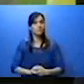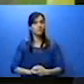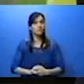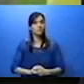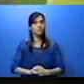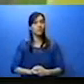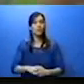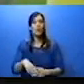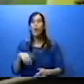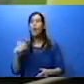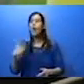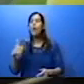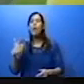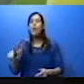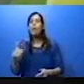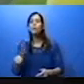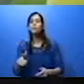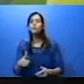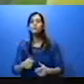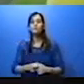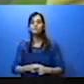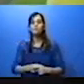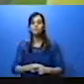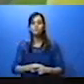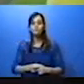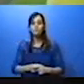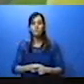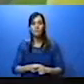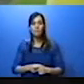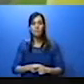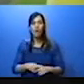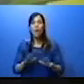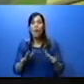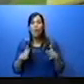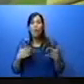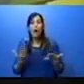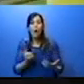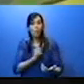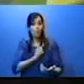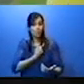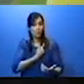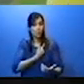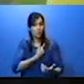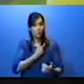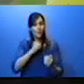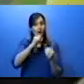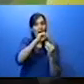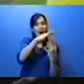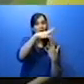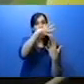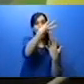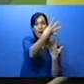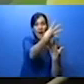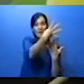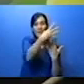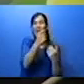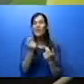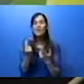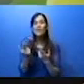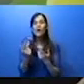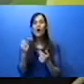Outra opção aqui, ó. Qual é o número que elevado à quarta potência resulta em